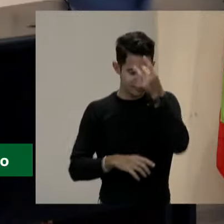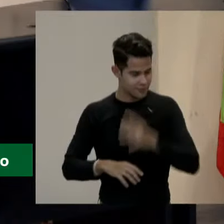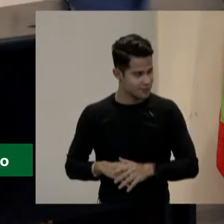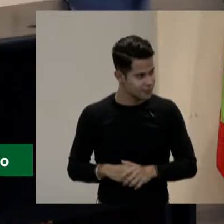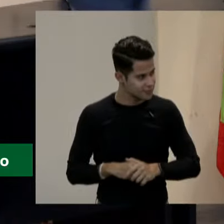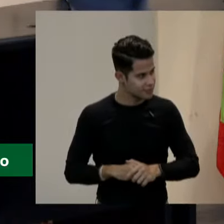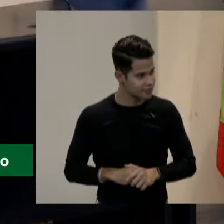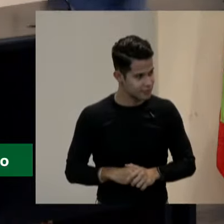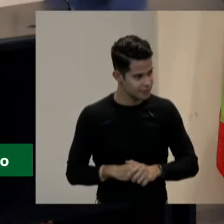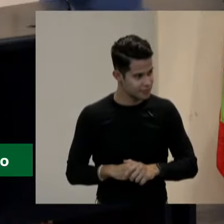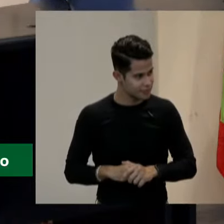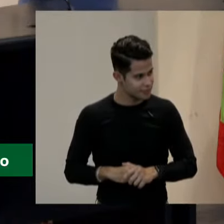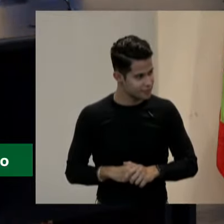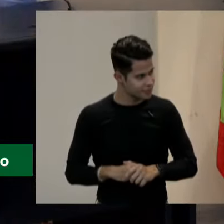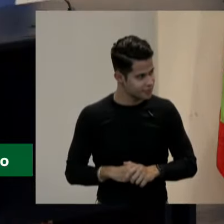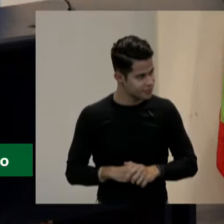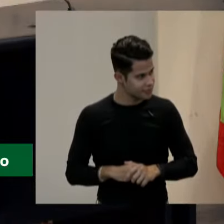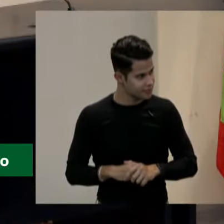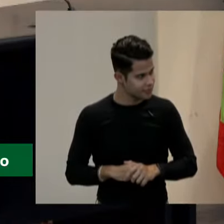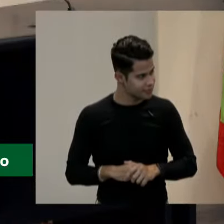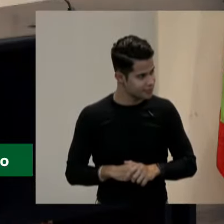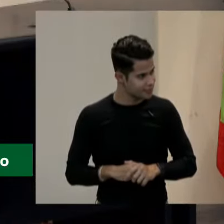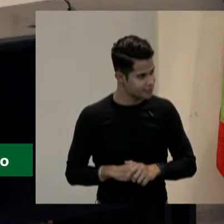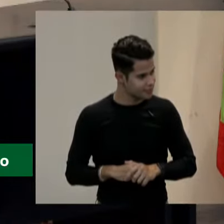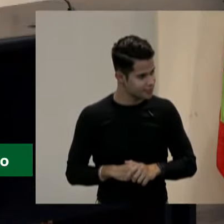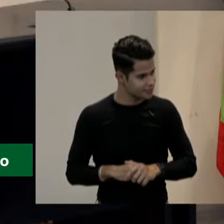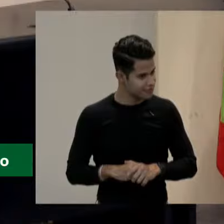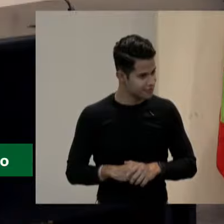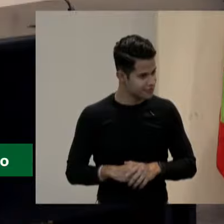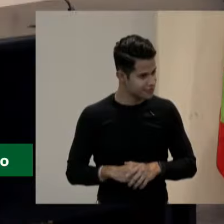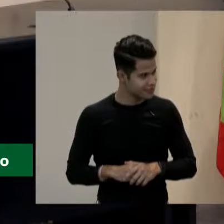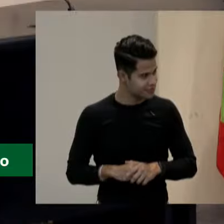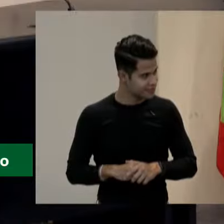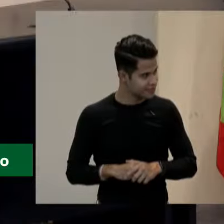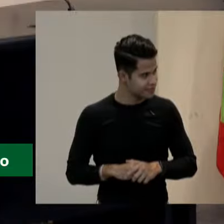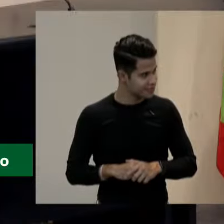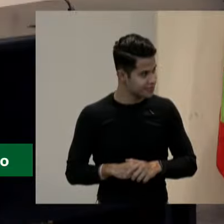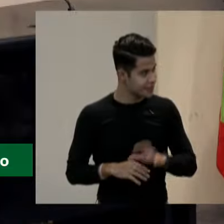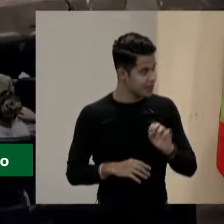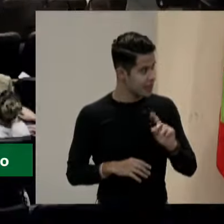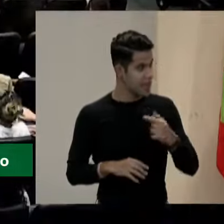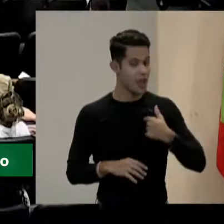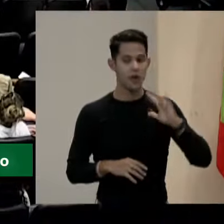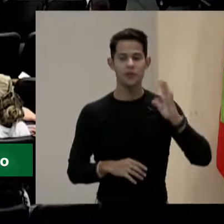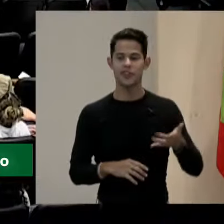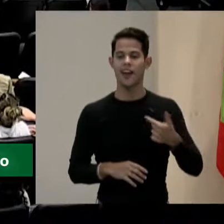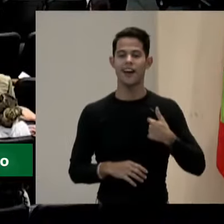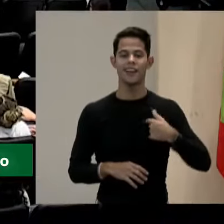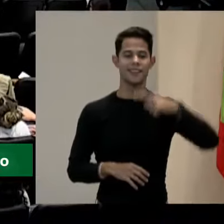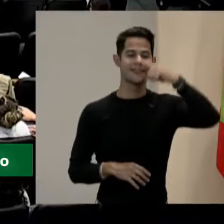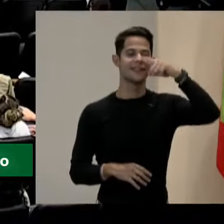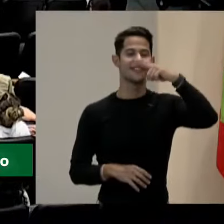Sebastião, quando eu respondi 9 vezes 9, eu já andava, era assim, ó.